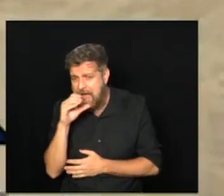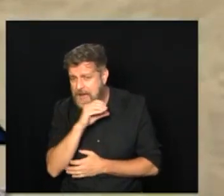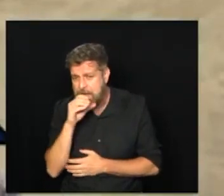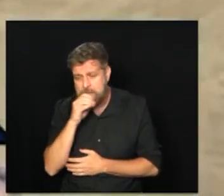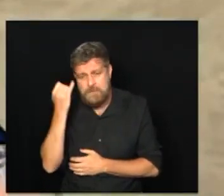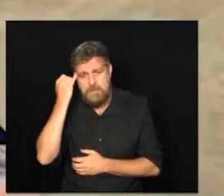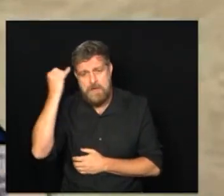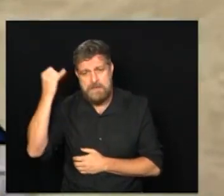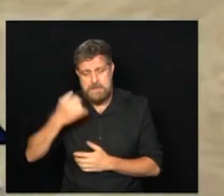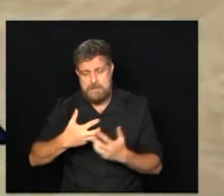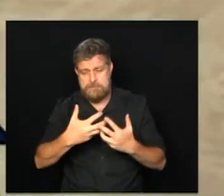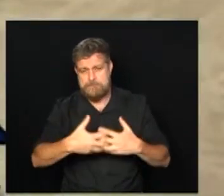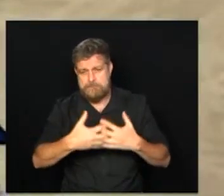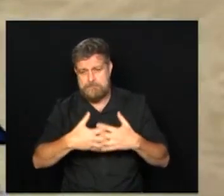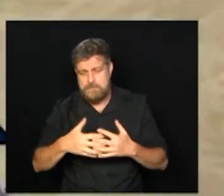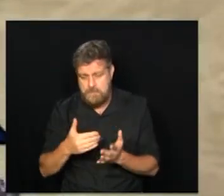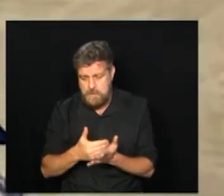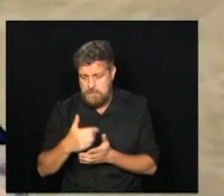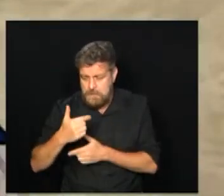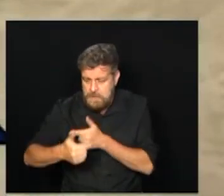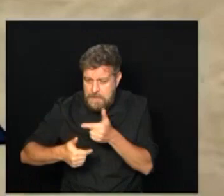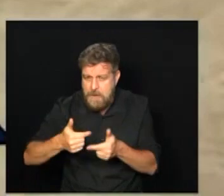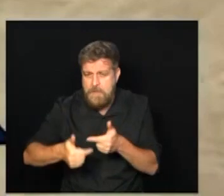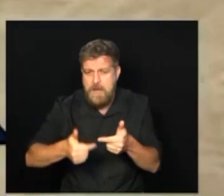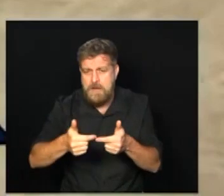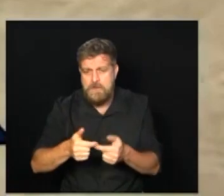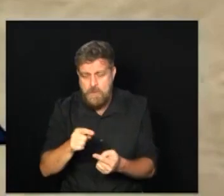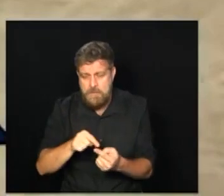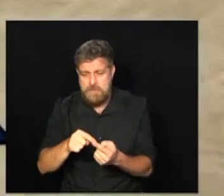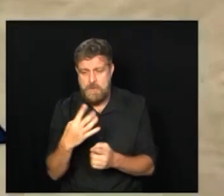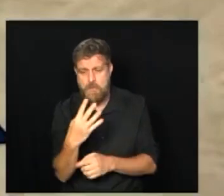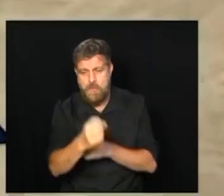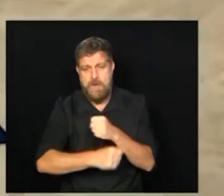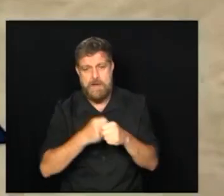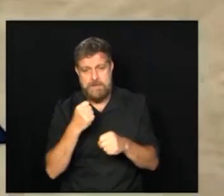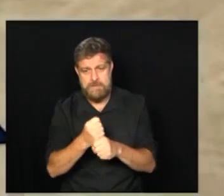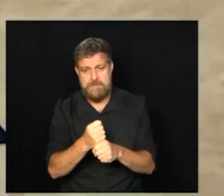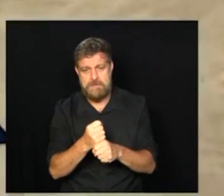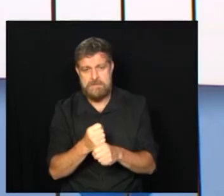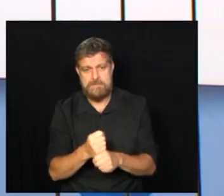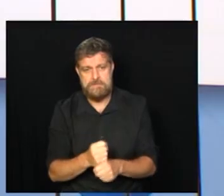ideia, iniciar o trabalho, para que os 4 anos cheguem, né?